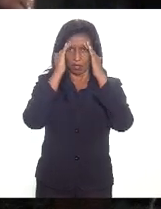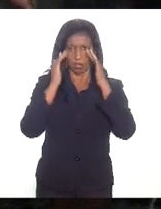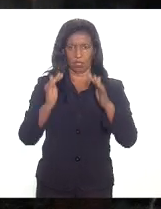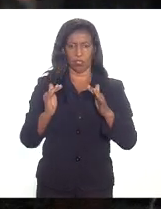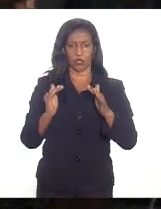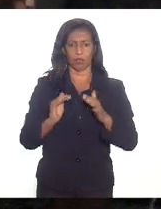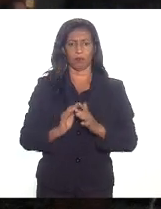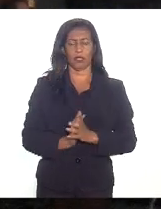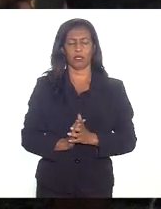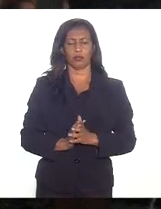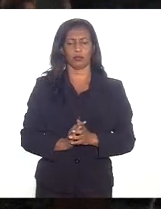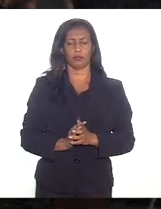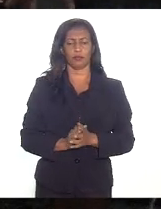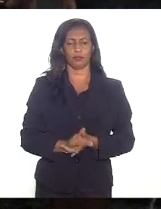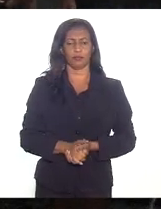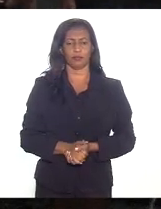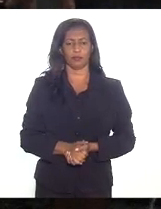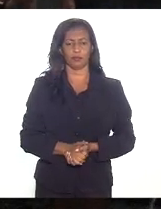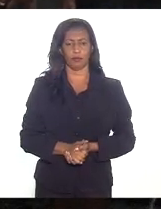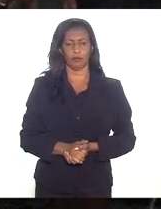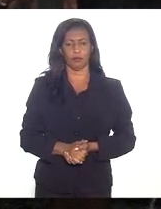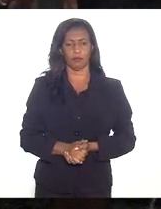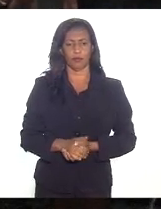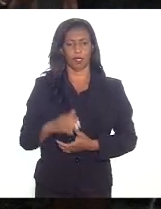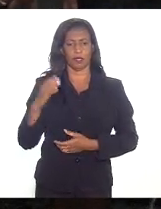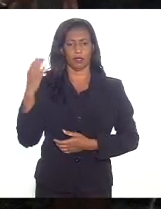as indicações dos cientistas.